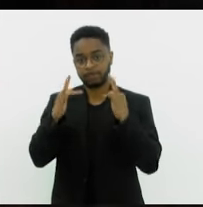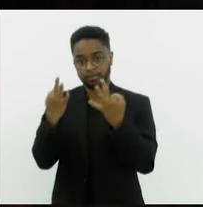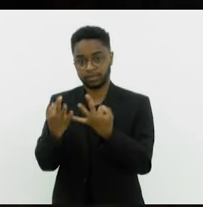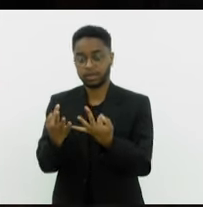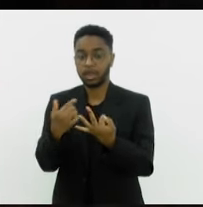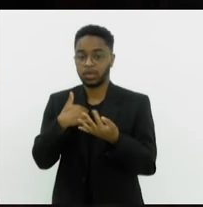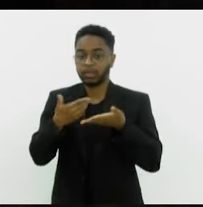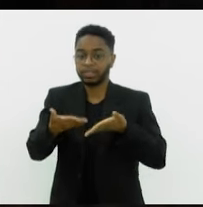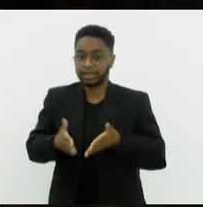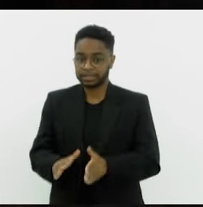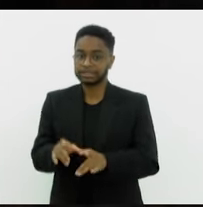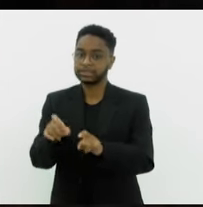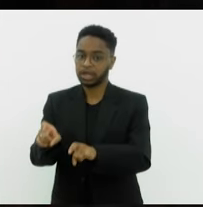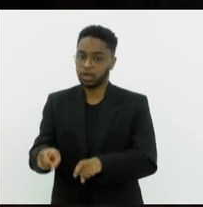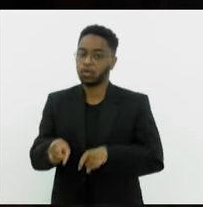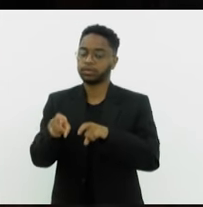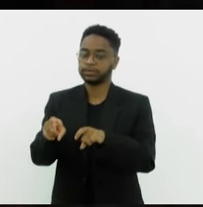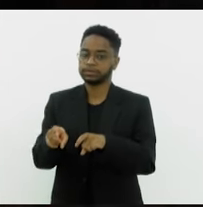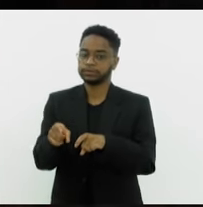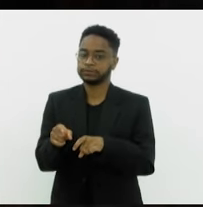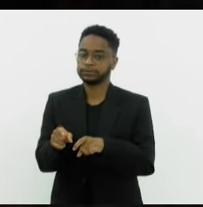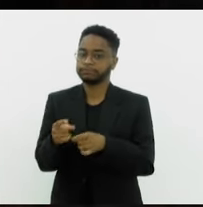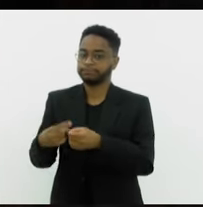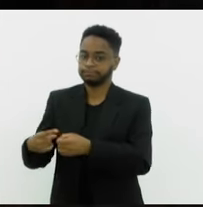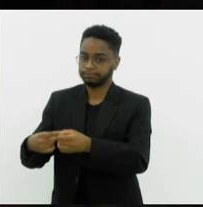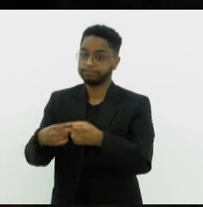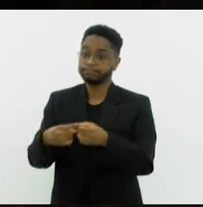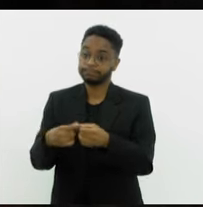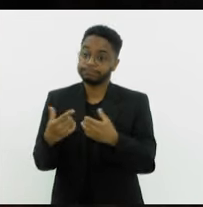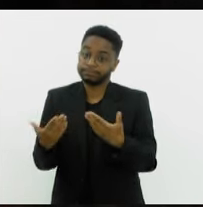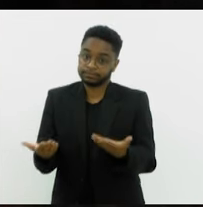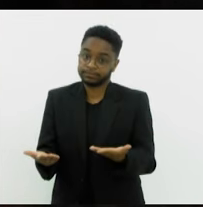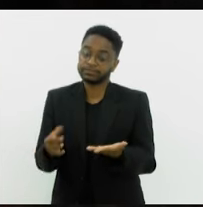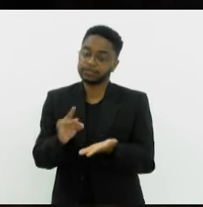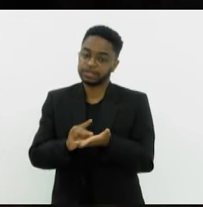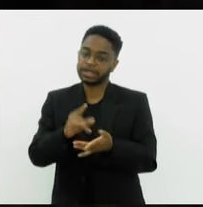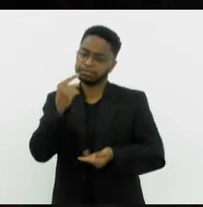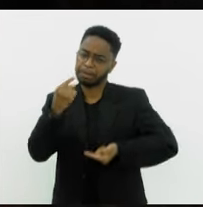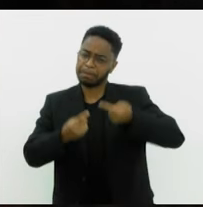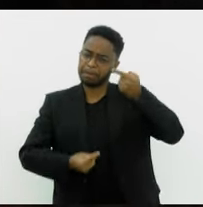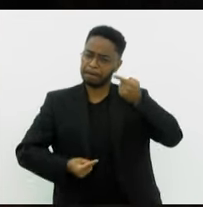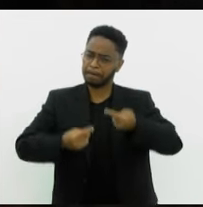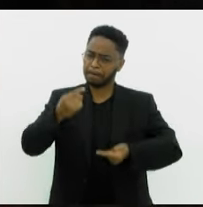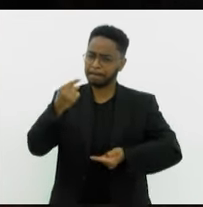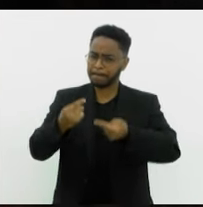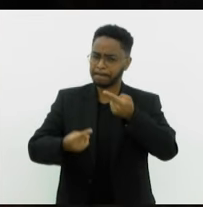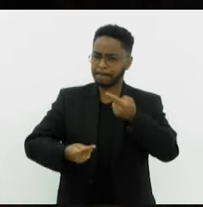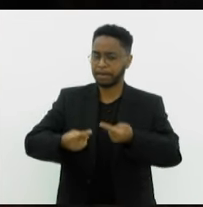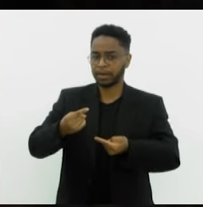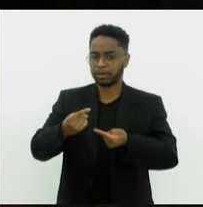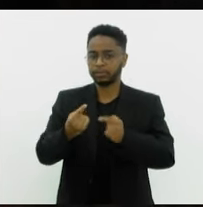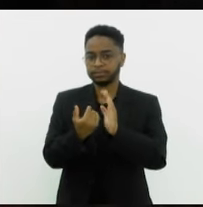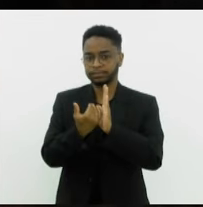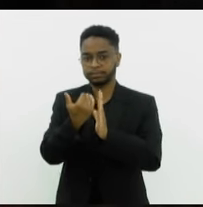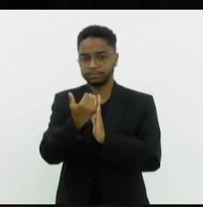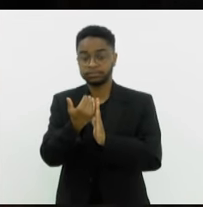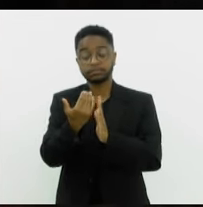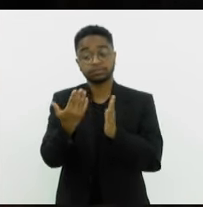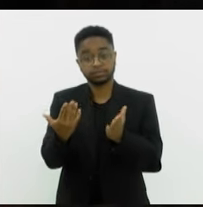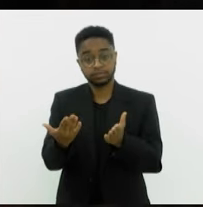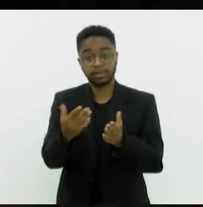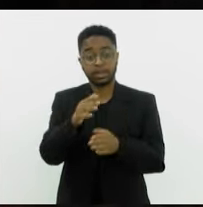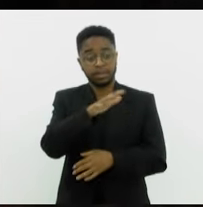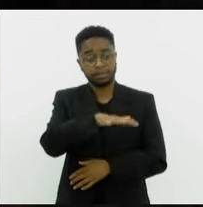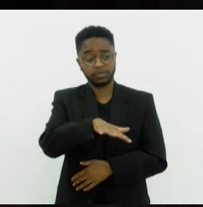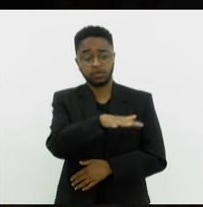Eu nasci na roça. Então, é um grande debate. E tudo pelo lucro